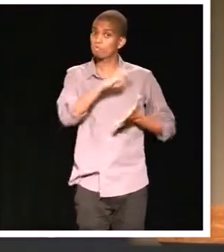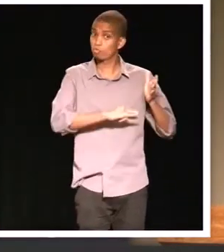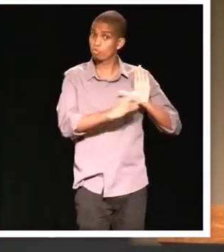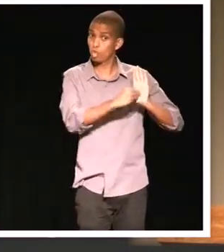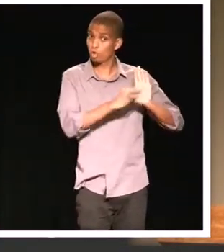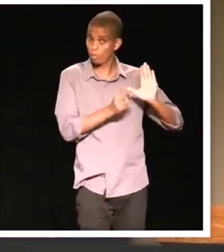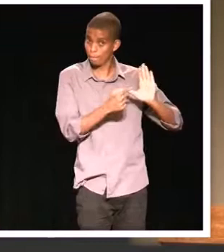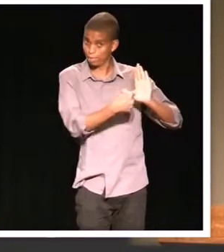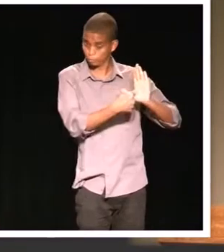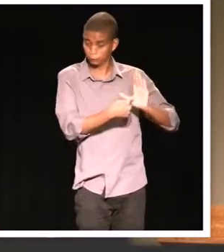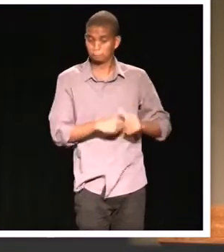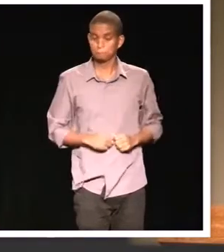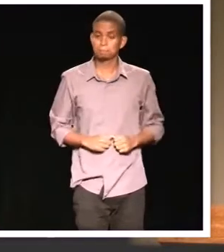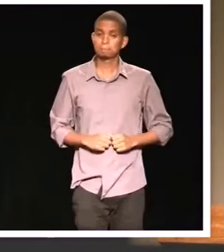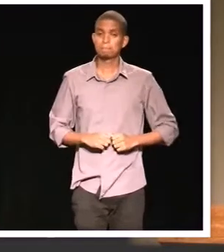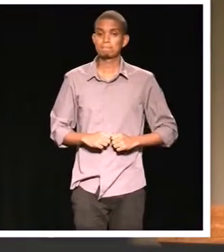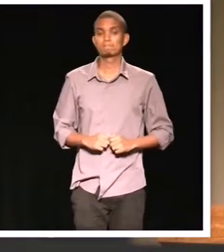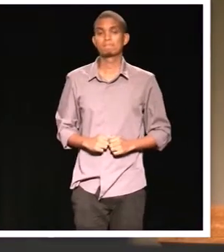documento.